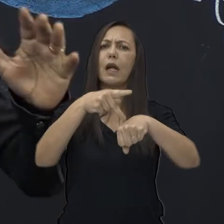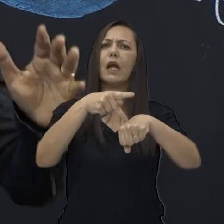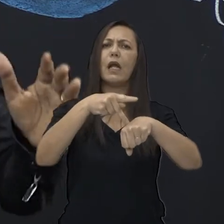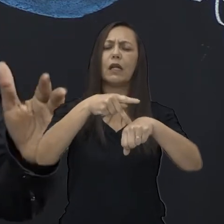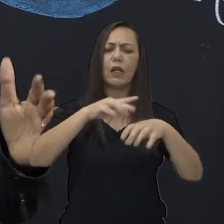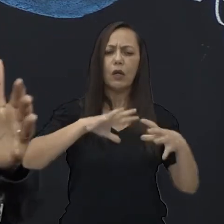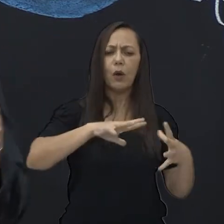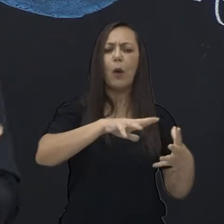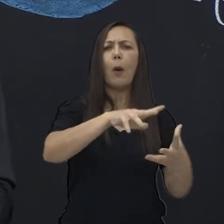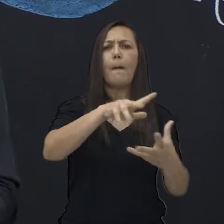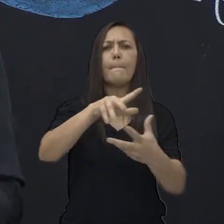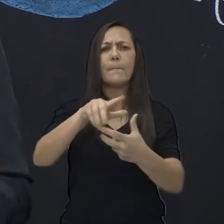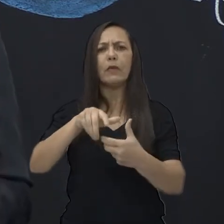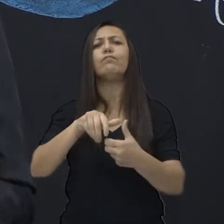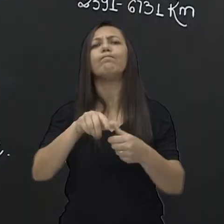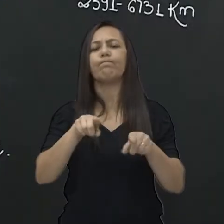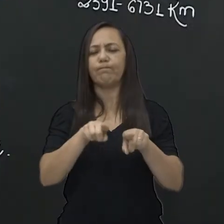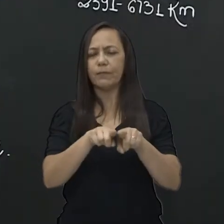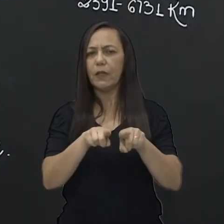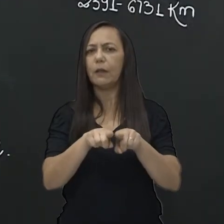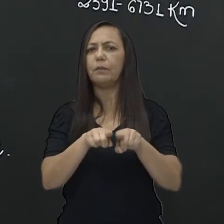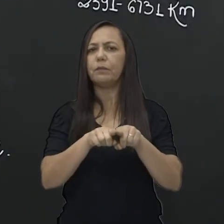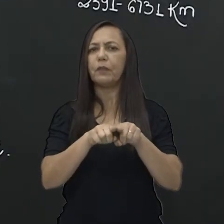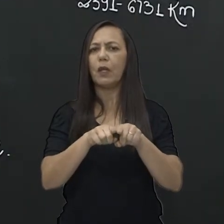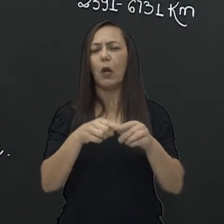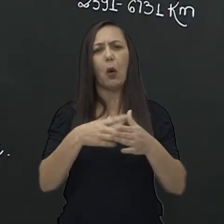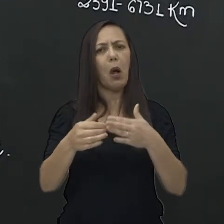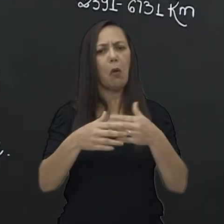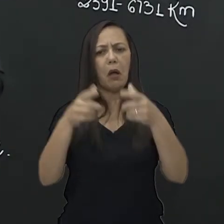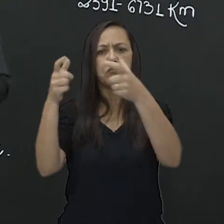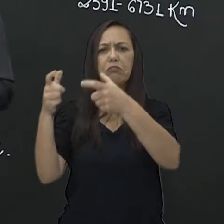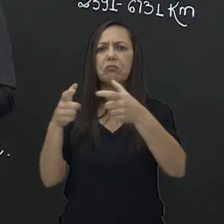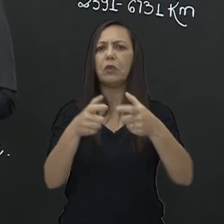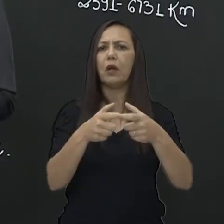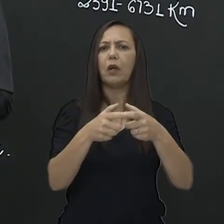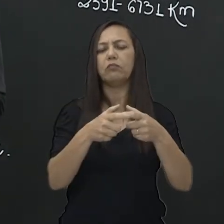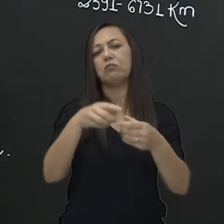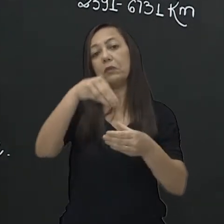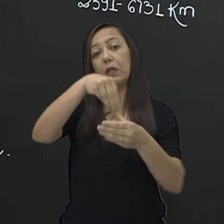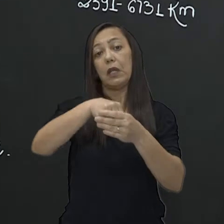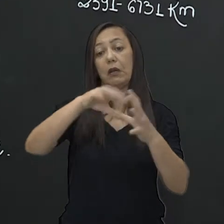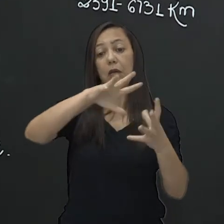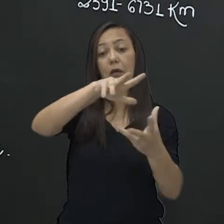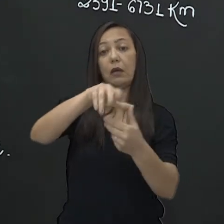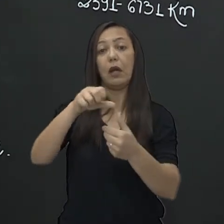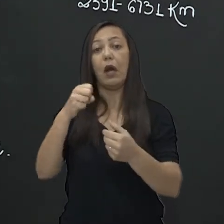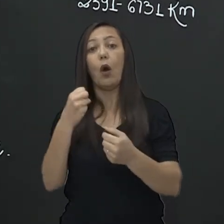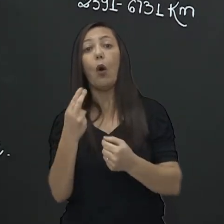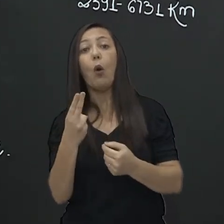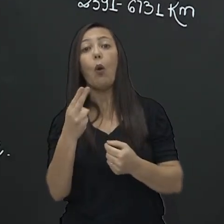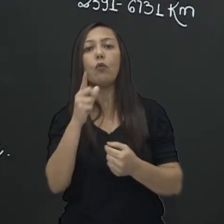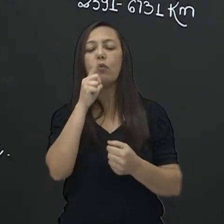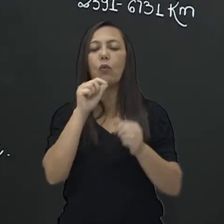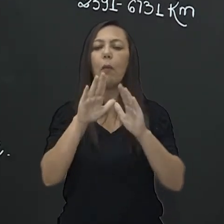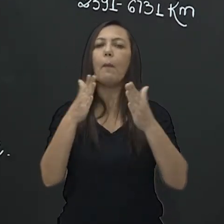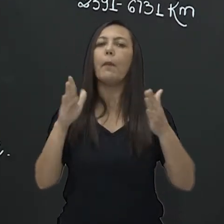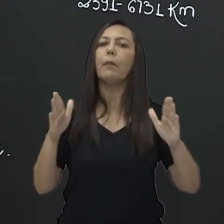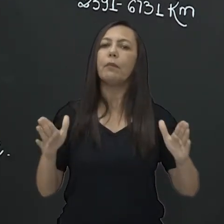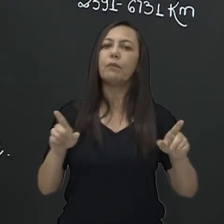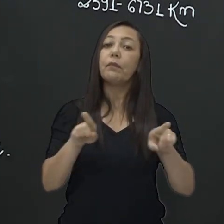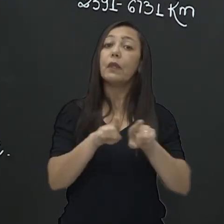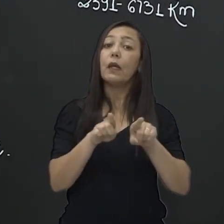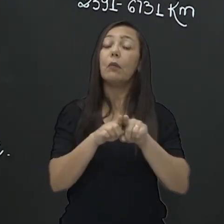toda a superfície da Terra, seja a parte terrestre quanto a parte marinha. Essa é a chamada crosta terrestre. E uma